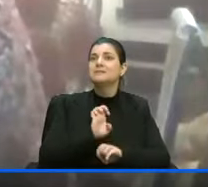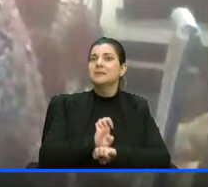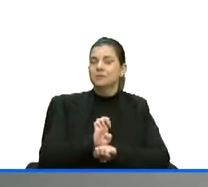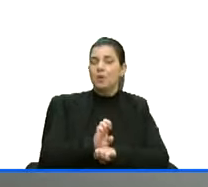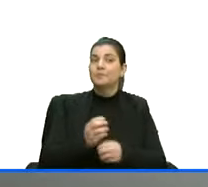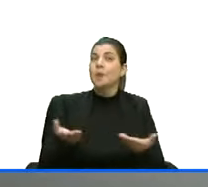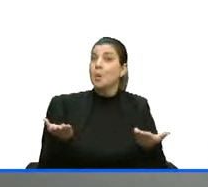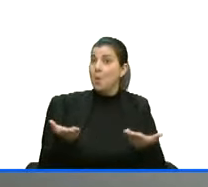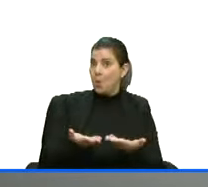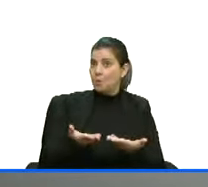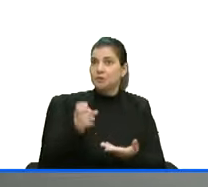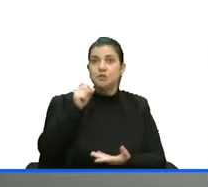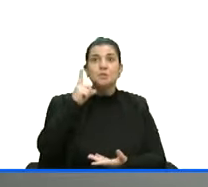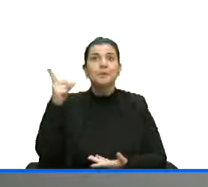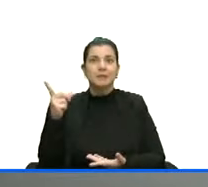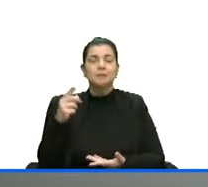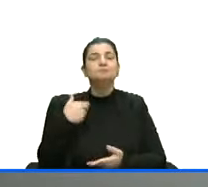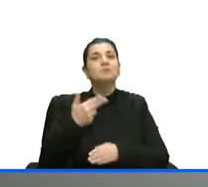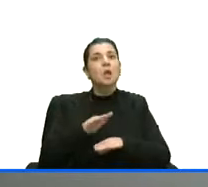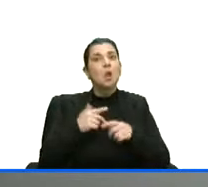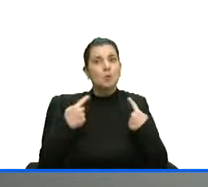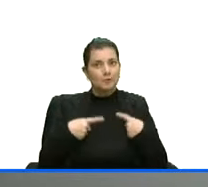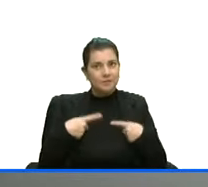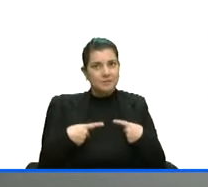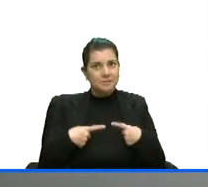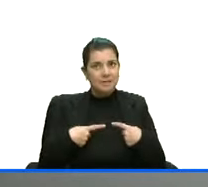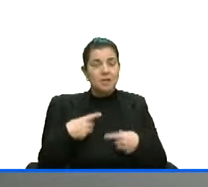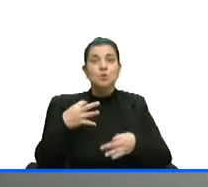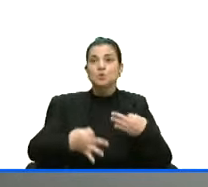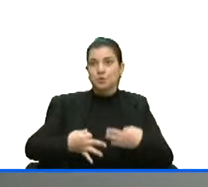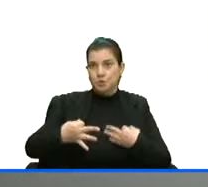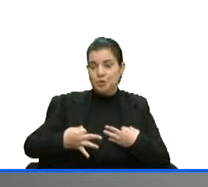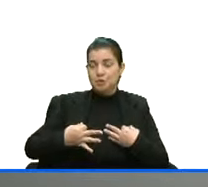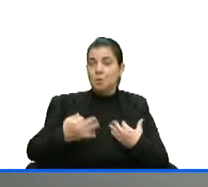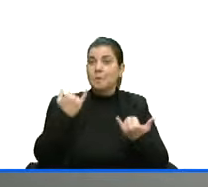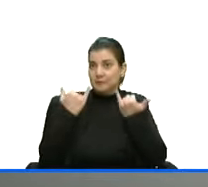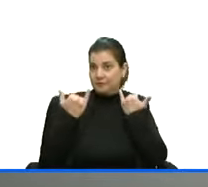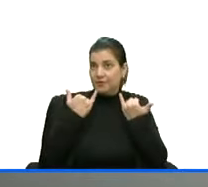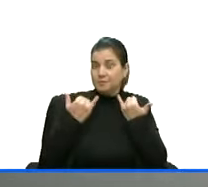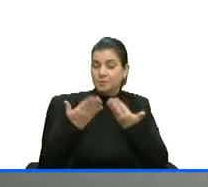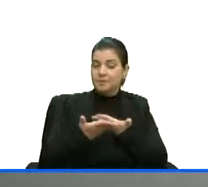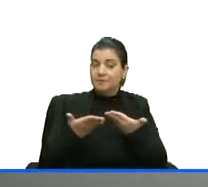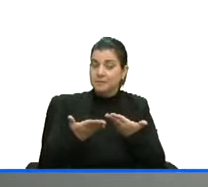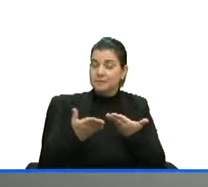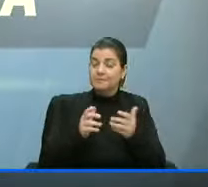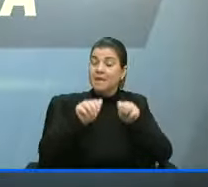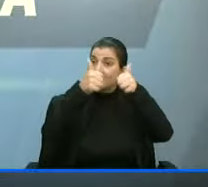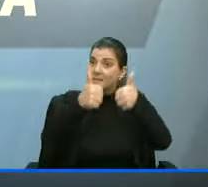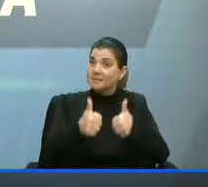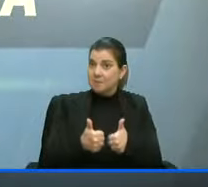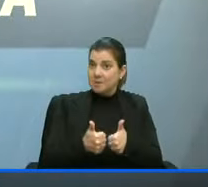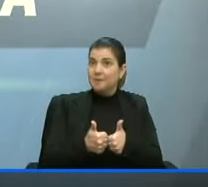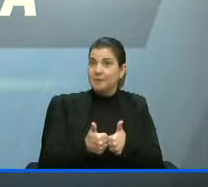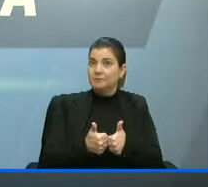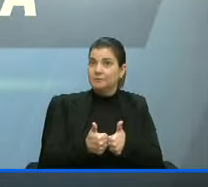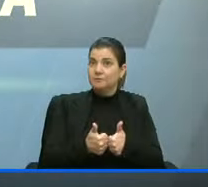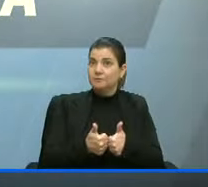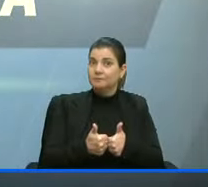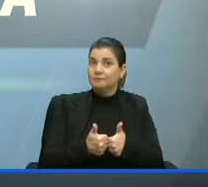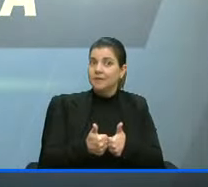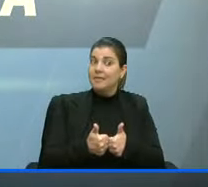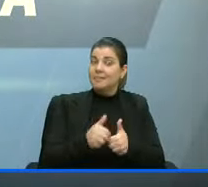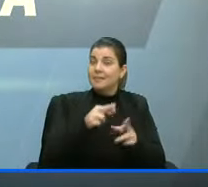manhã eu conversei com o nosso jurídico para trazer algumas informações para vocês. E esse mapeamento, tá,